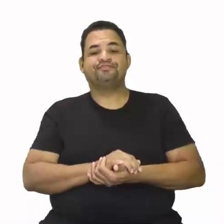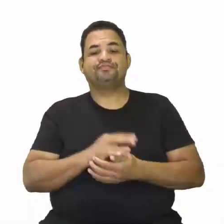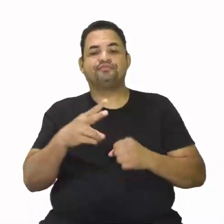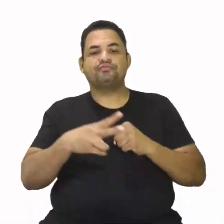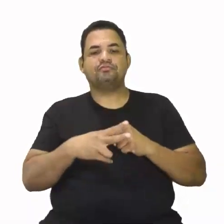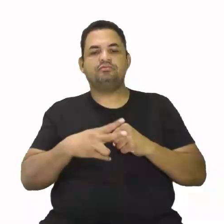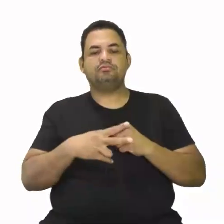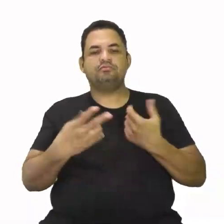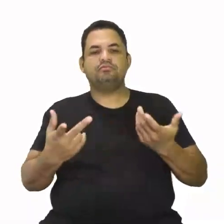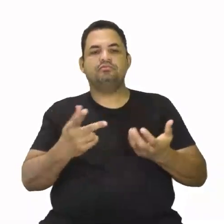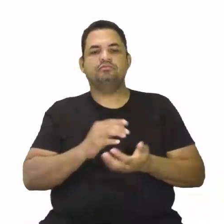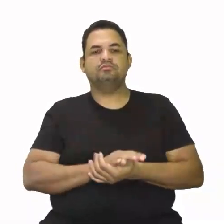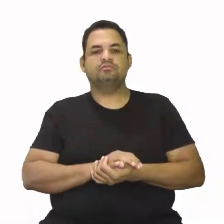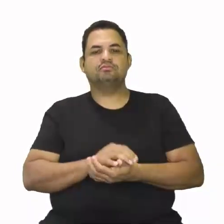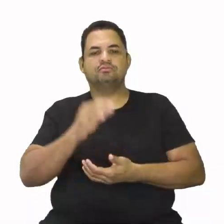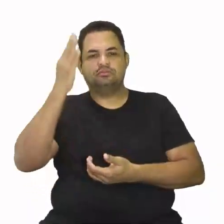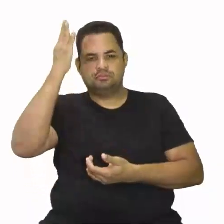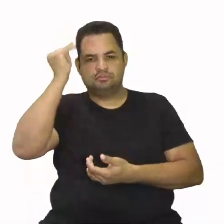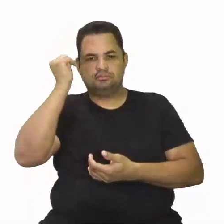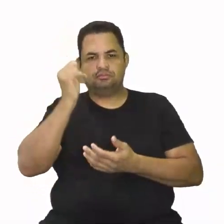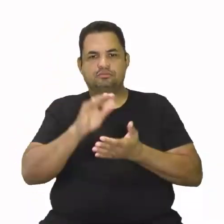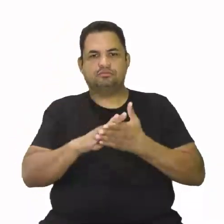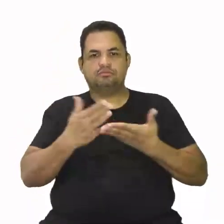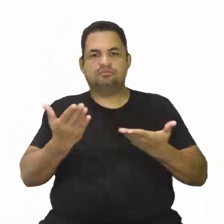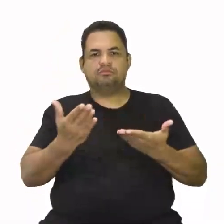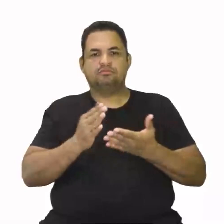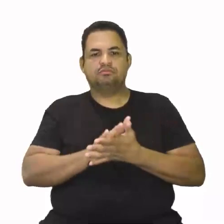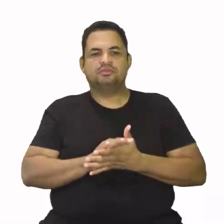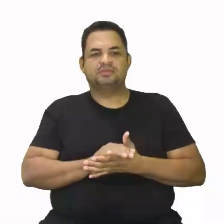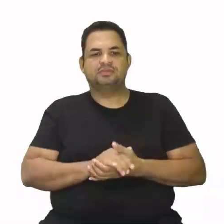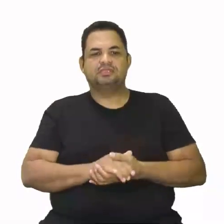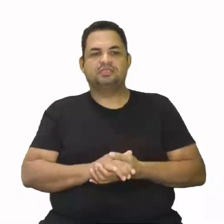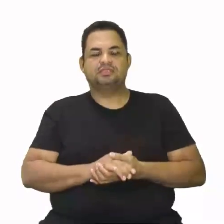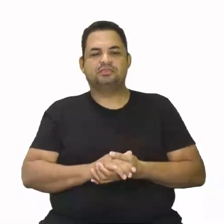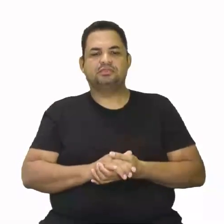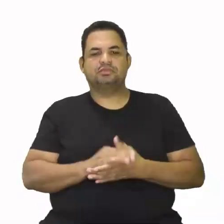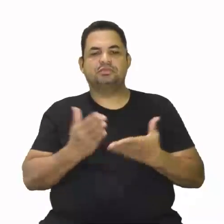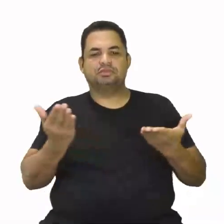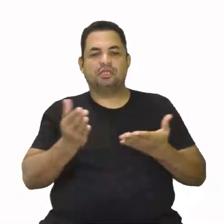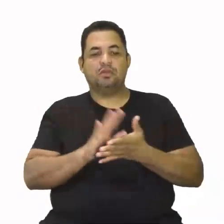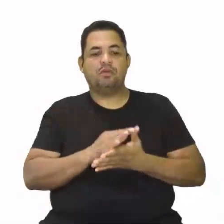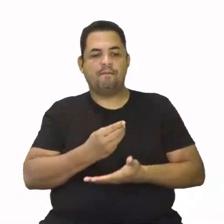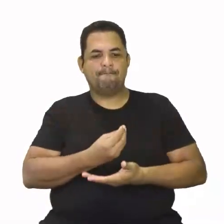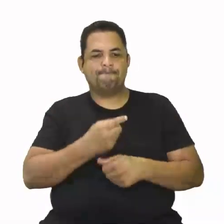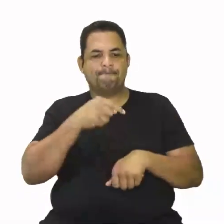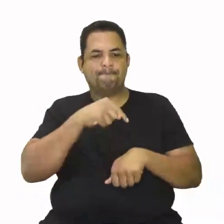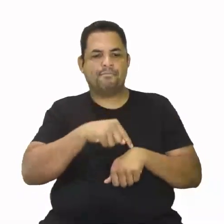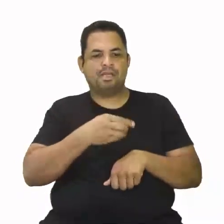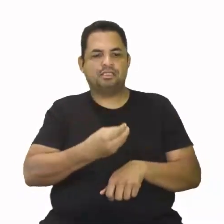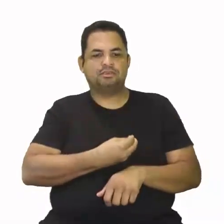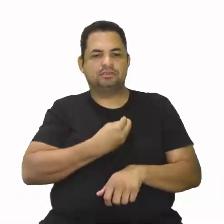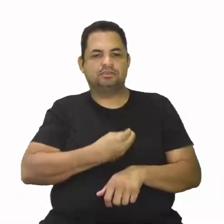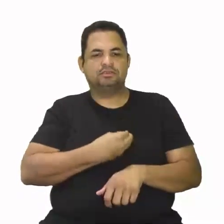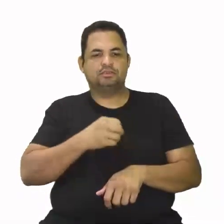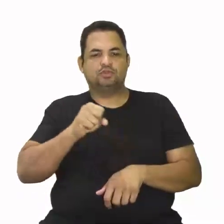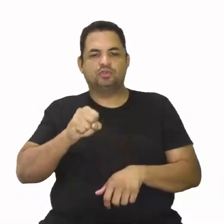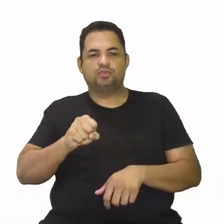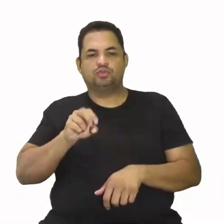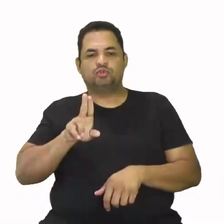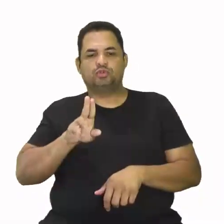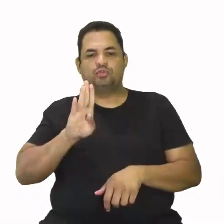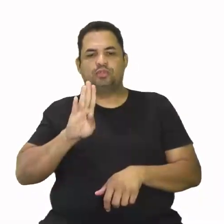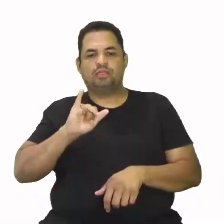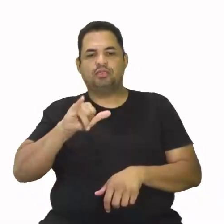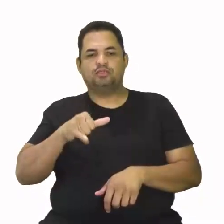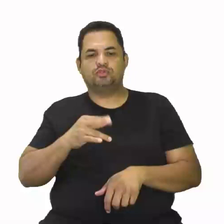verbos é o verbo saber. Então, ele está conjugado no presente do subjuntivo, dando